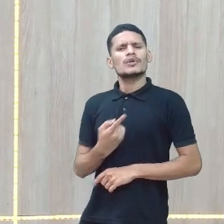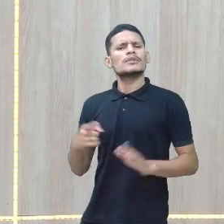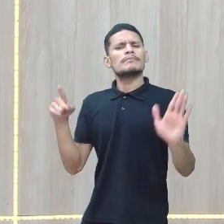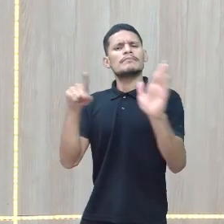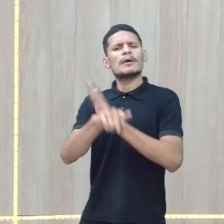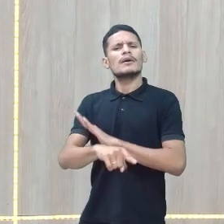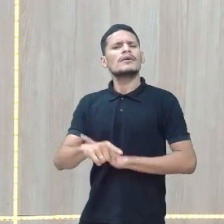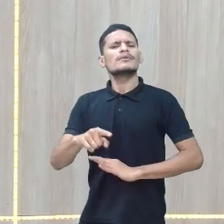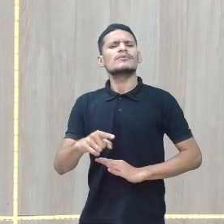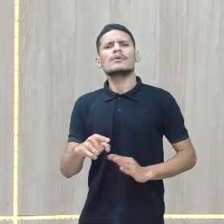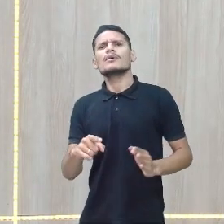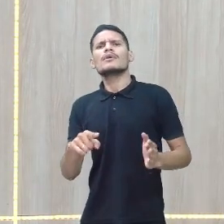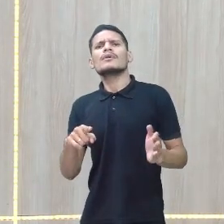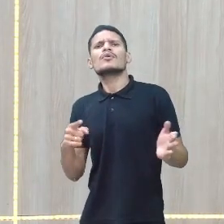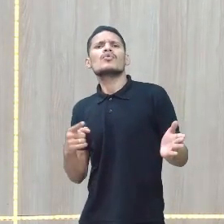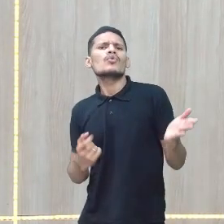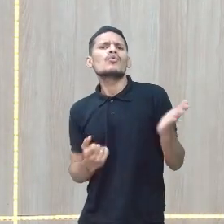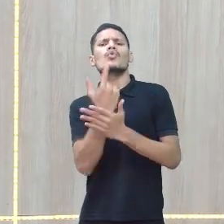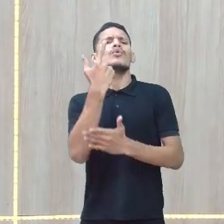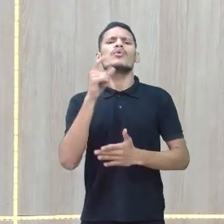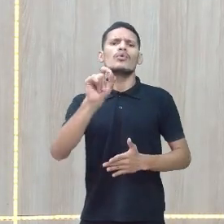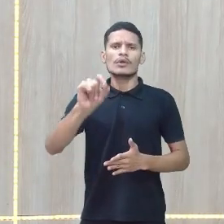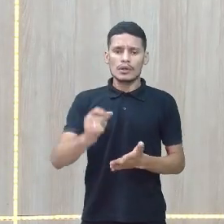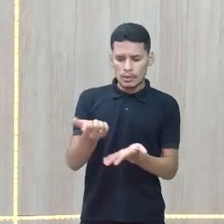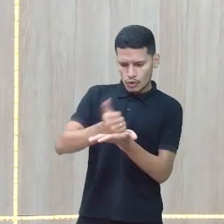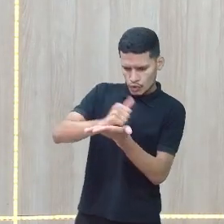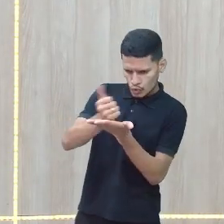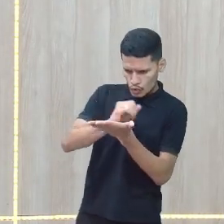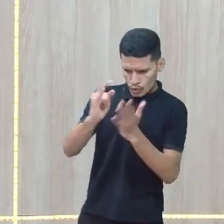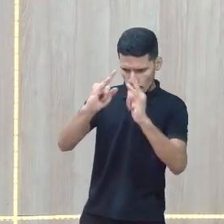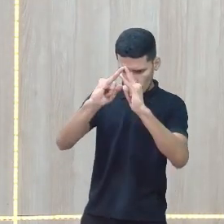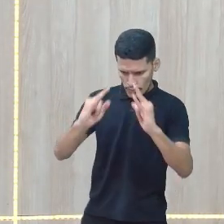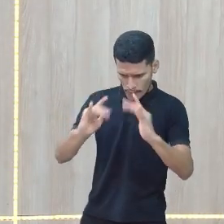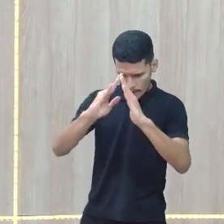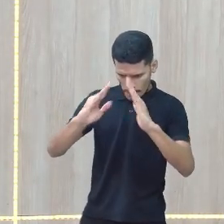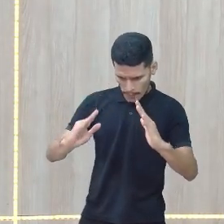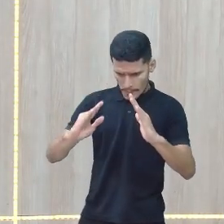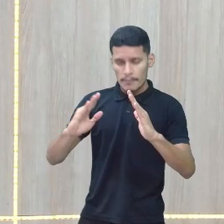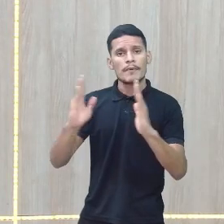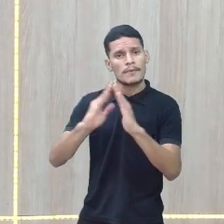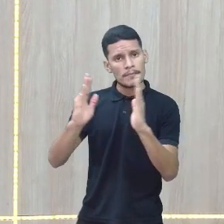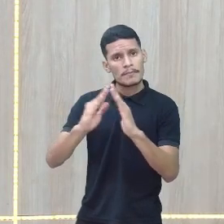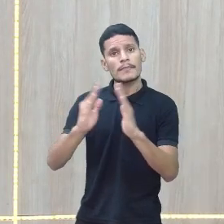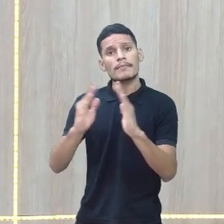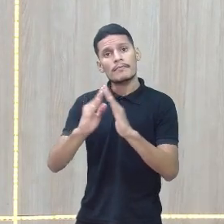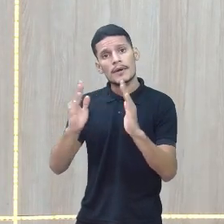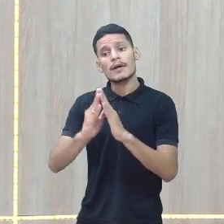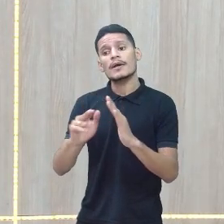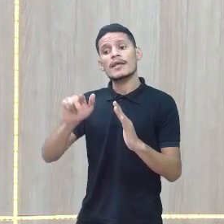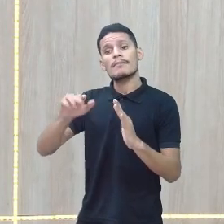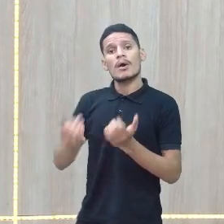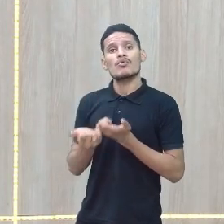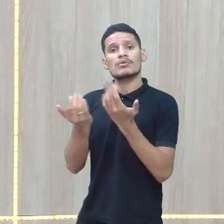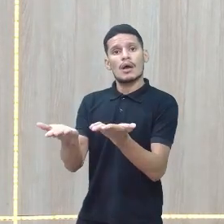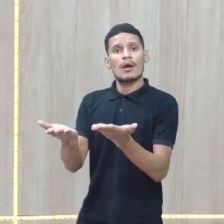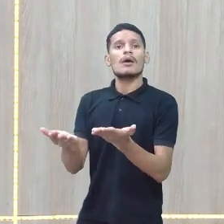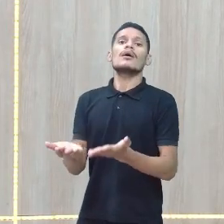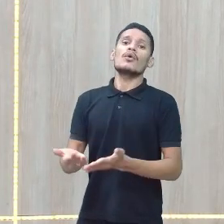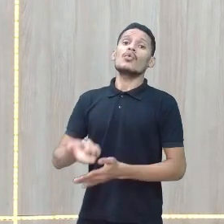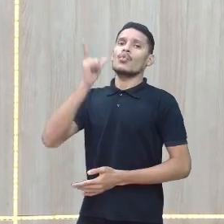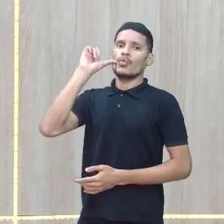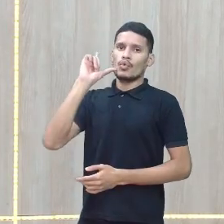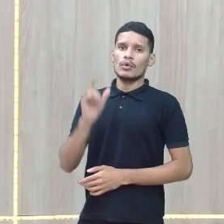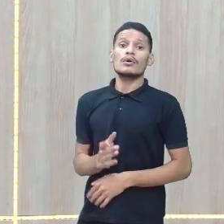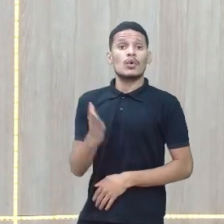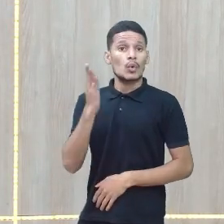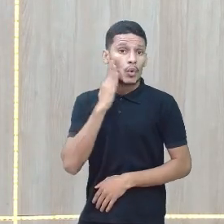pergunta, ele comprou o quê? Um jogo imobiliário para o seu irmão ontem. Eu falei para vocês, mostrei para